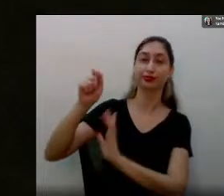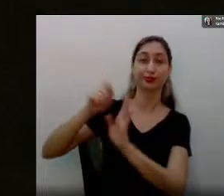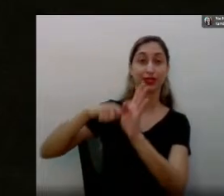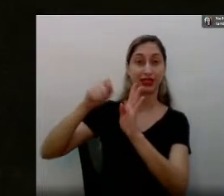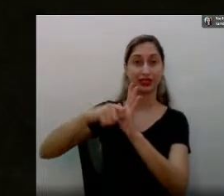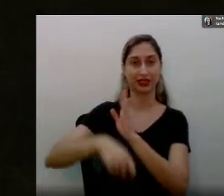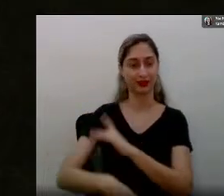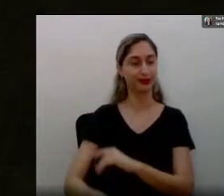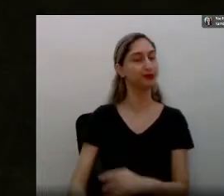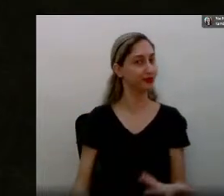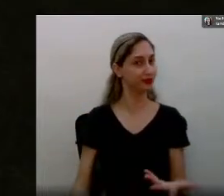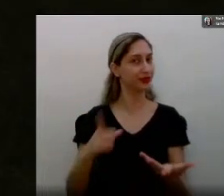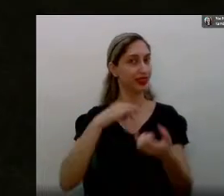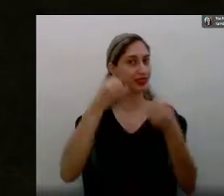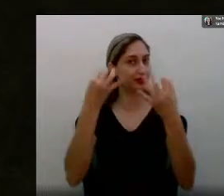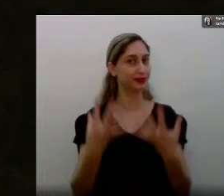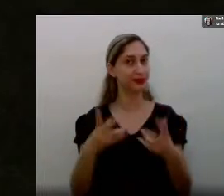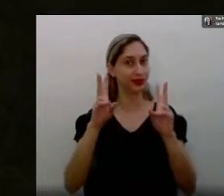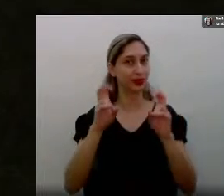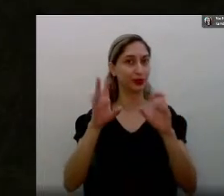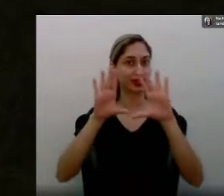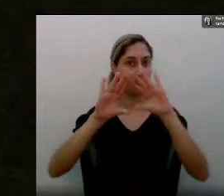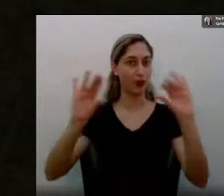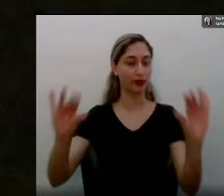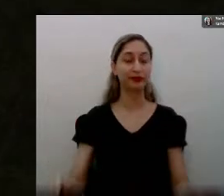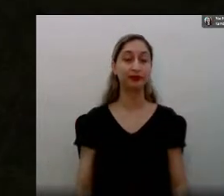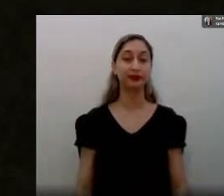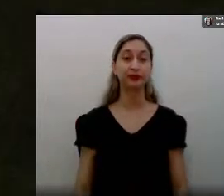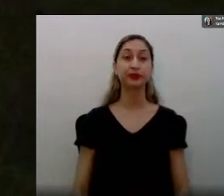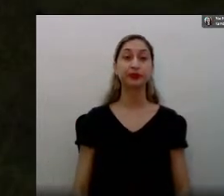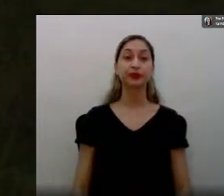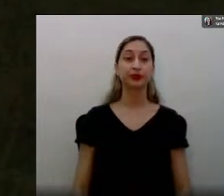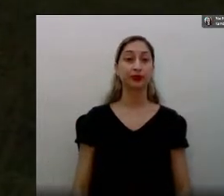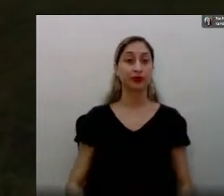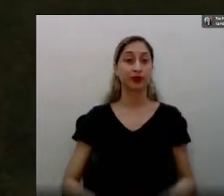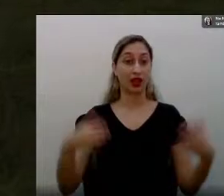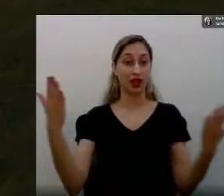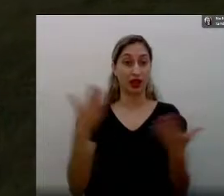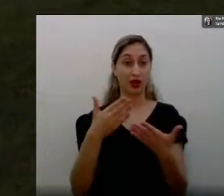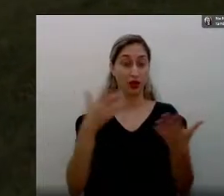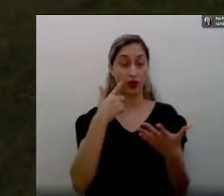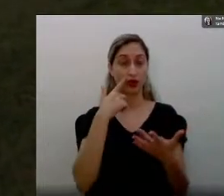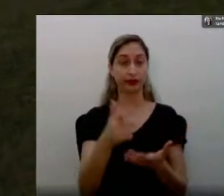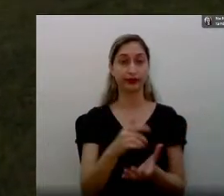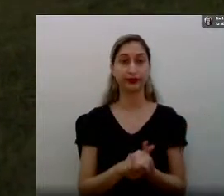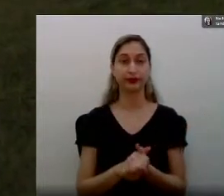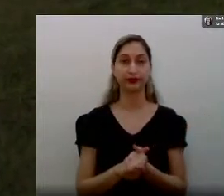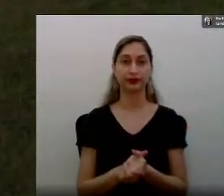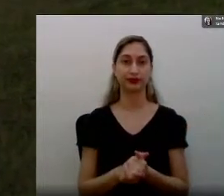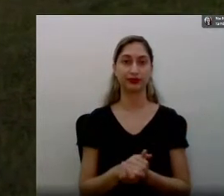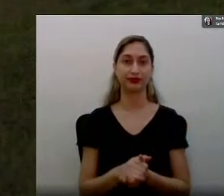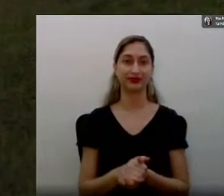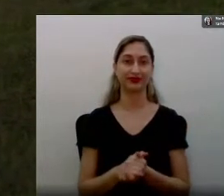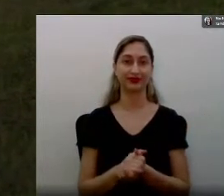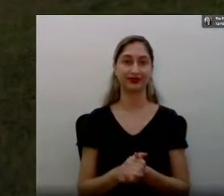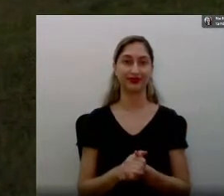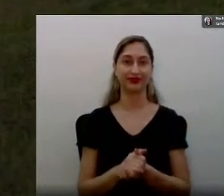nascendo aqui é um tares né que a constelação de escorpião e aqui ó Ops